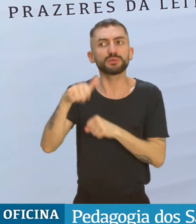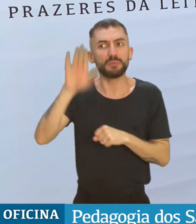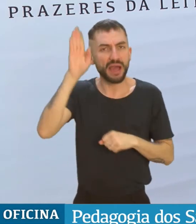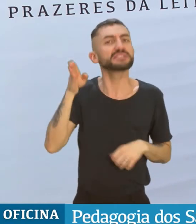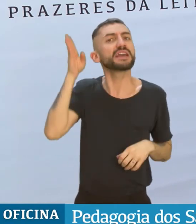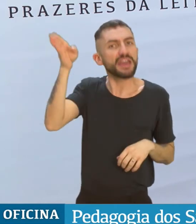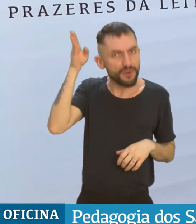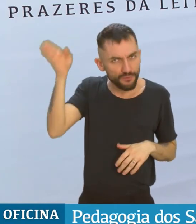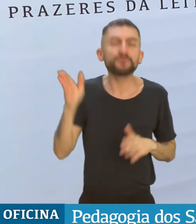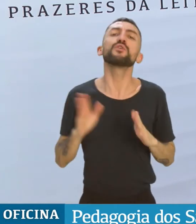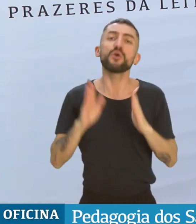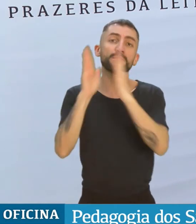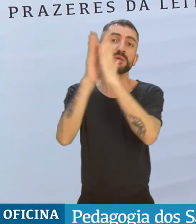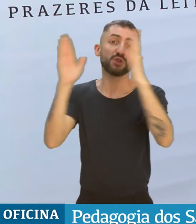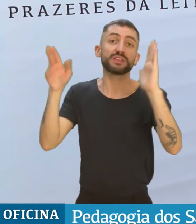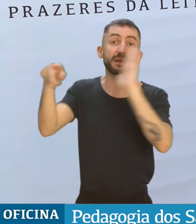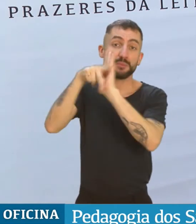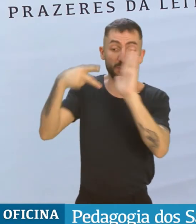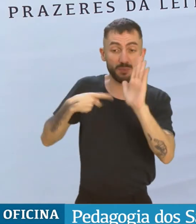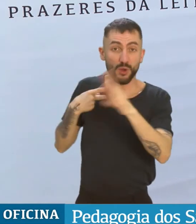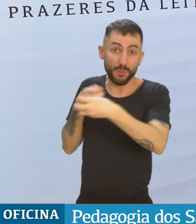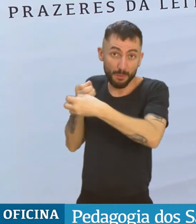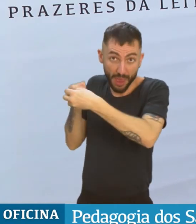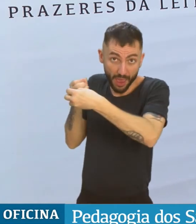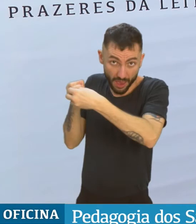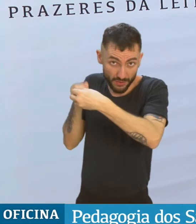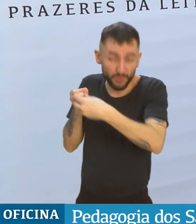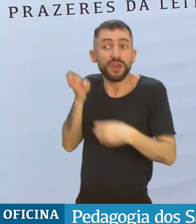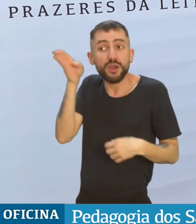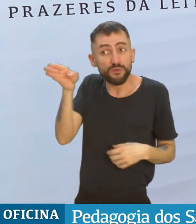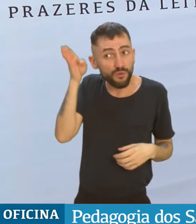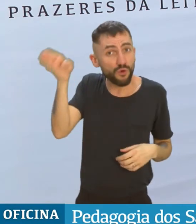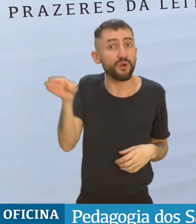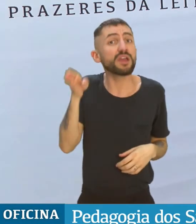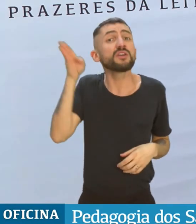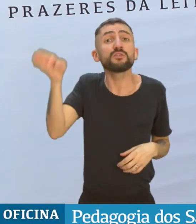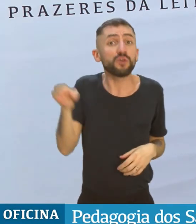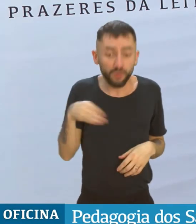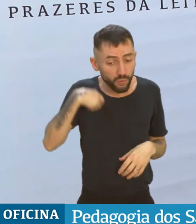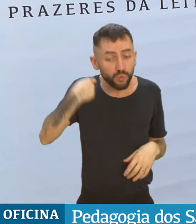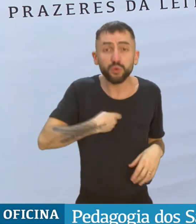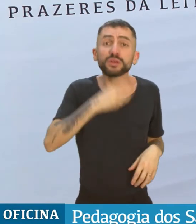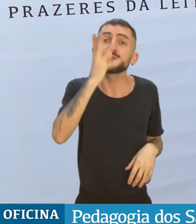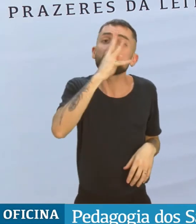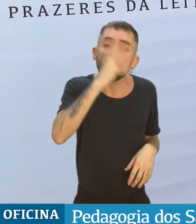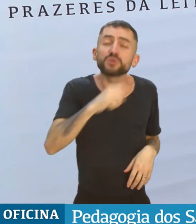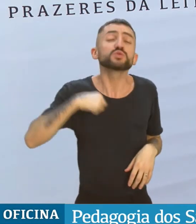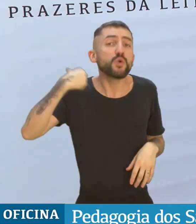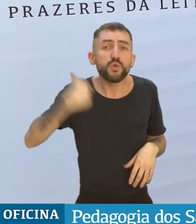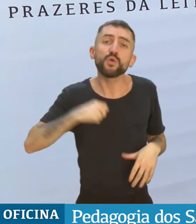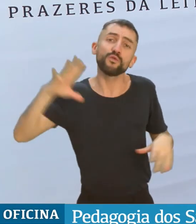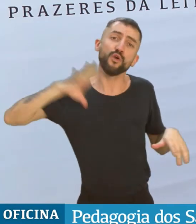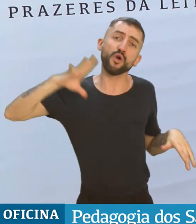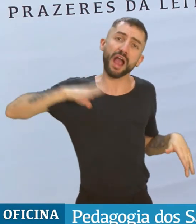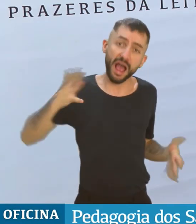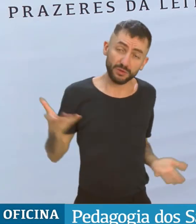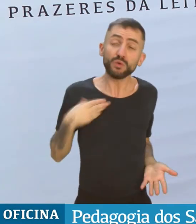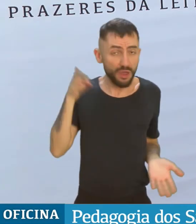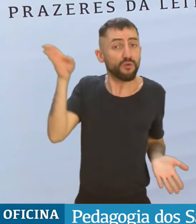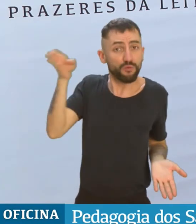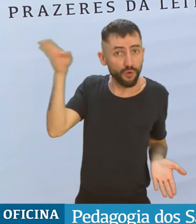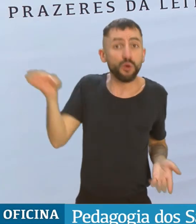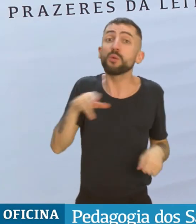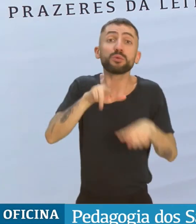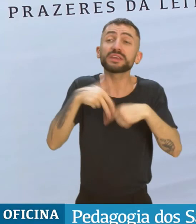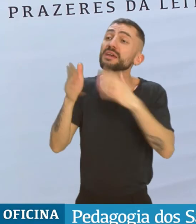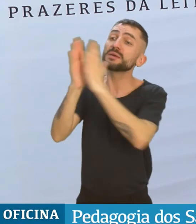biblioteca municipal que eu tenho próximo da minha casa. Mas eu frequento porque eu sou teimoso, porque eu sou folgado. Eu frequento porque